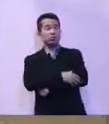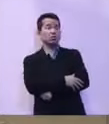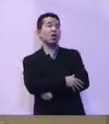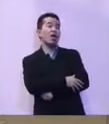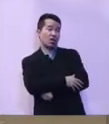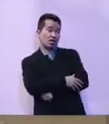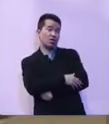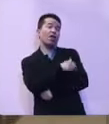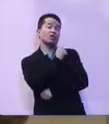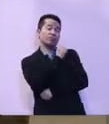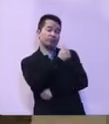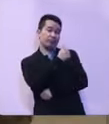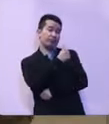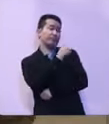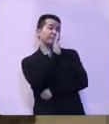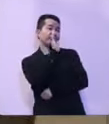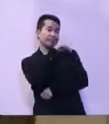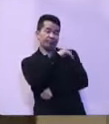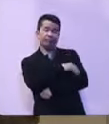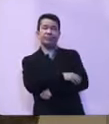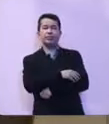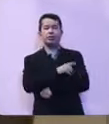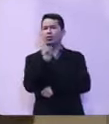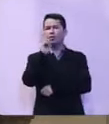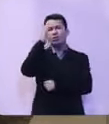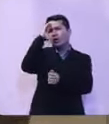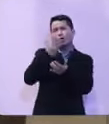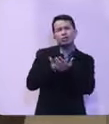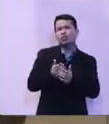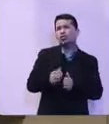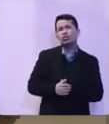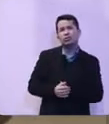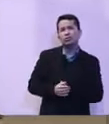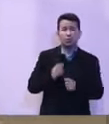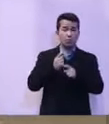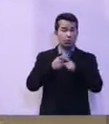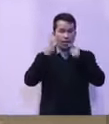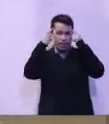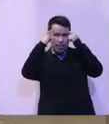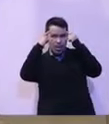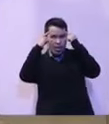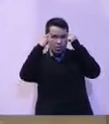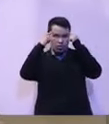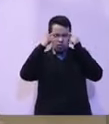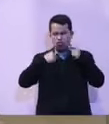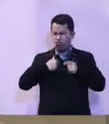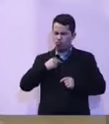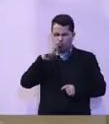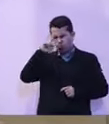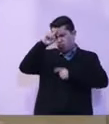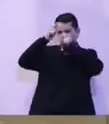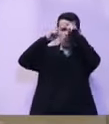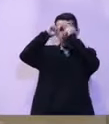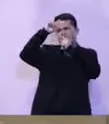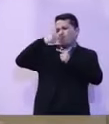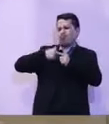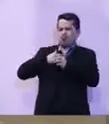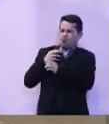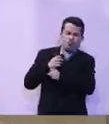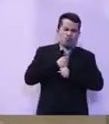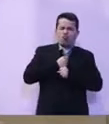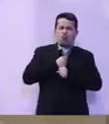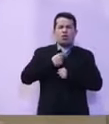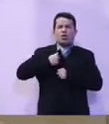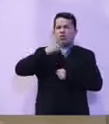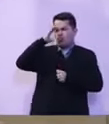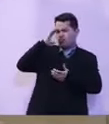porque construíram em suas mentes conceitos nos quais acreditam como sua verdade, mesmo que seja uma